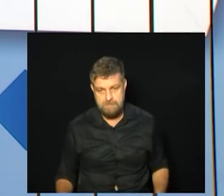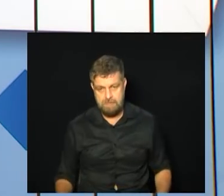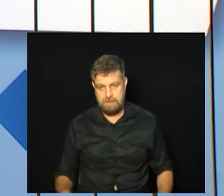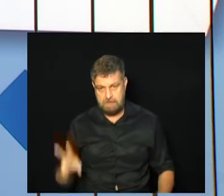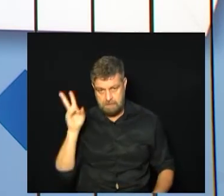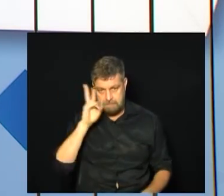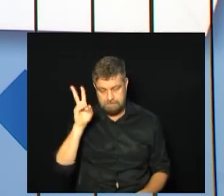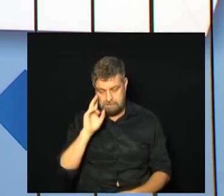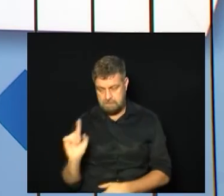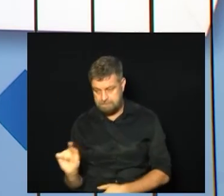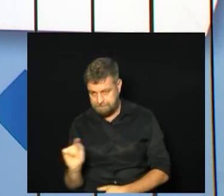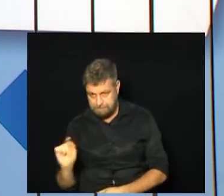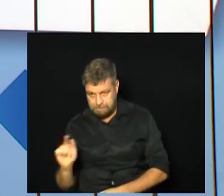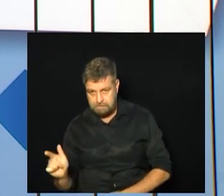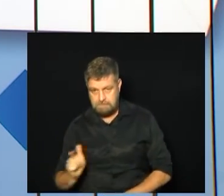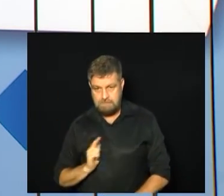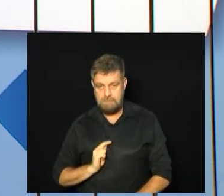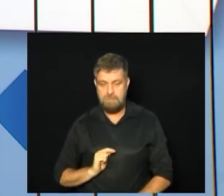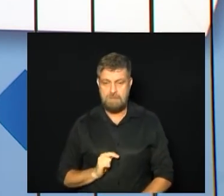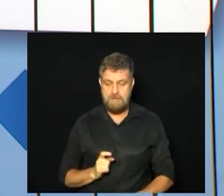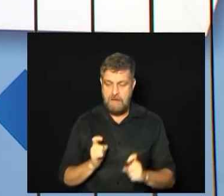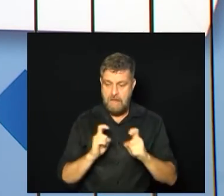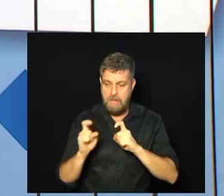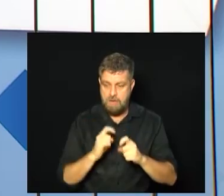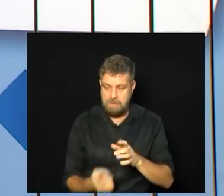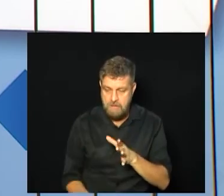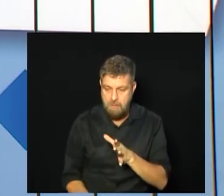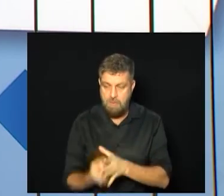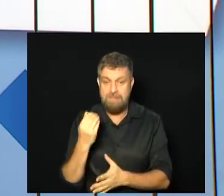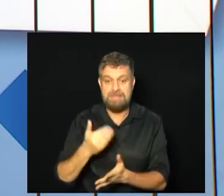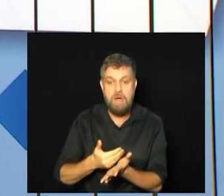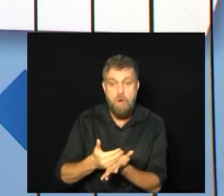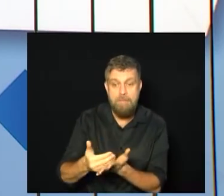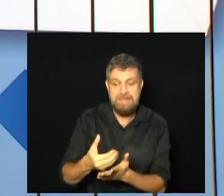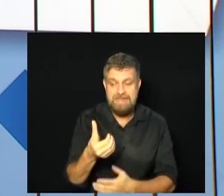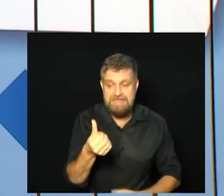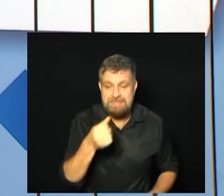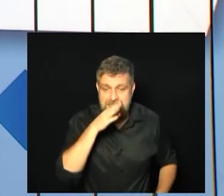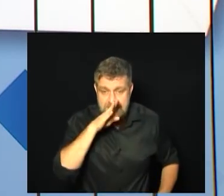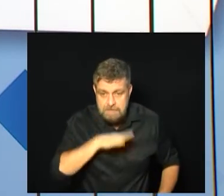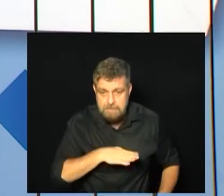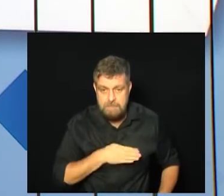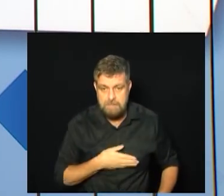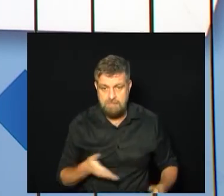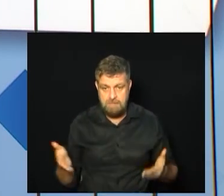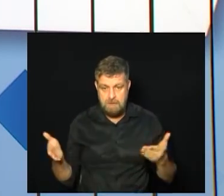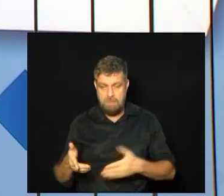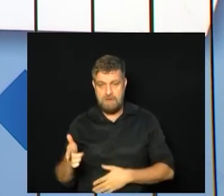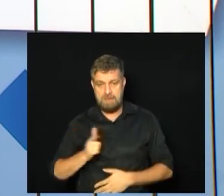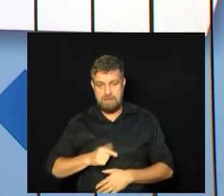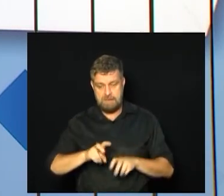Lembrando, então, que a reunião ordinária acontece a partir das 6 horas da tarde. Neste momento, devido a um